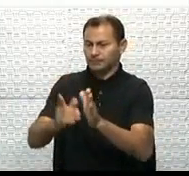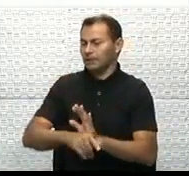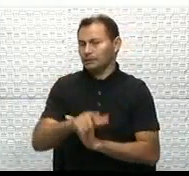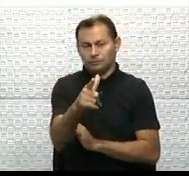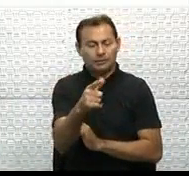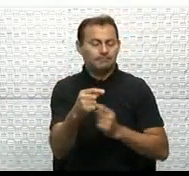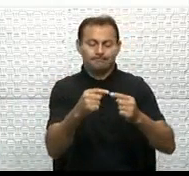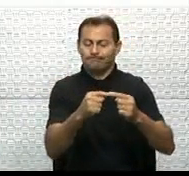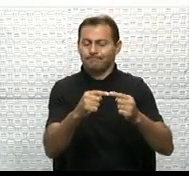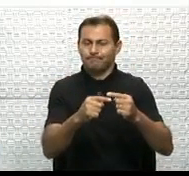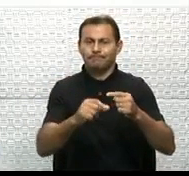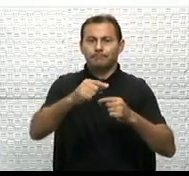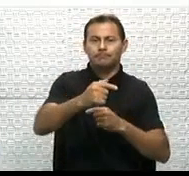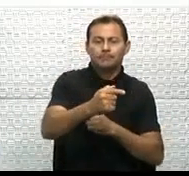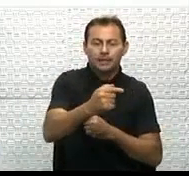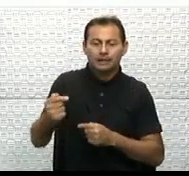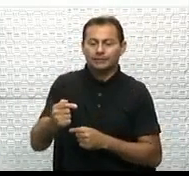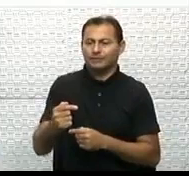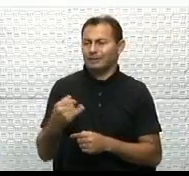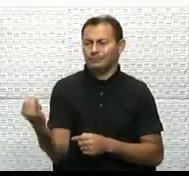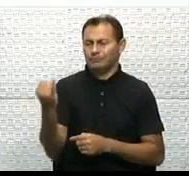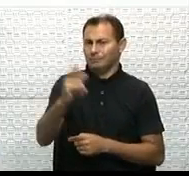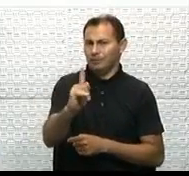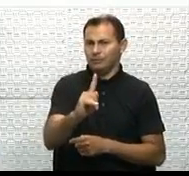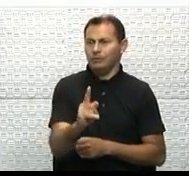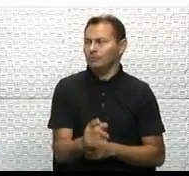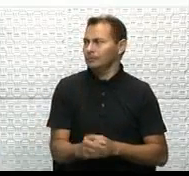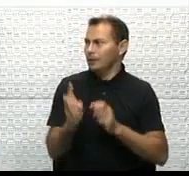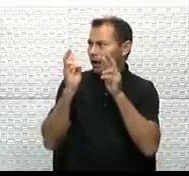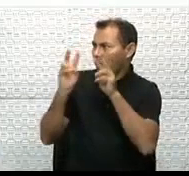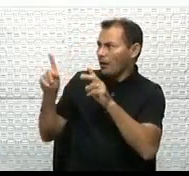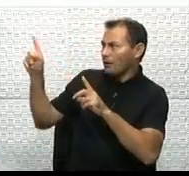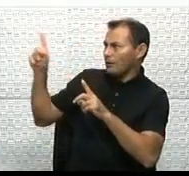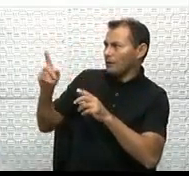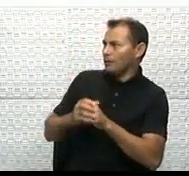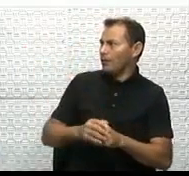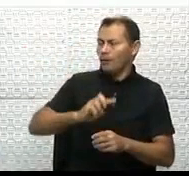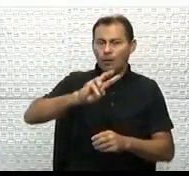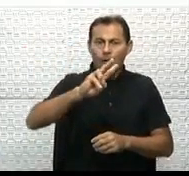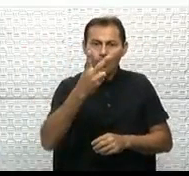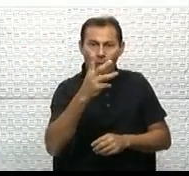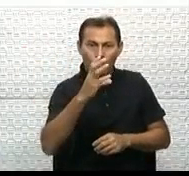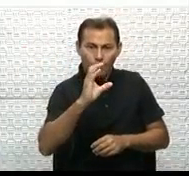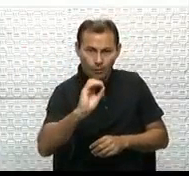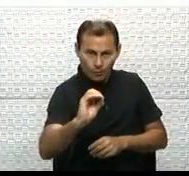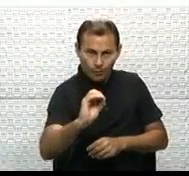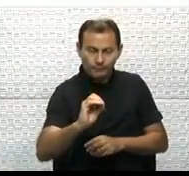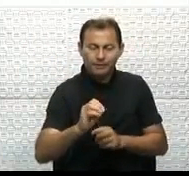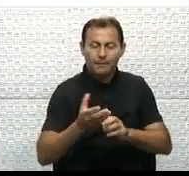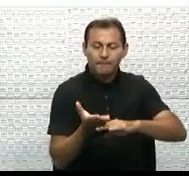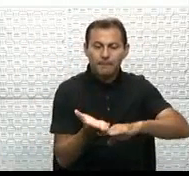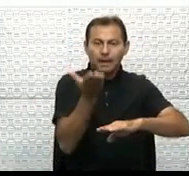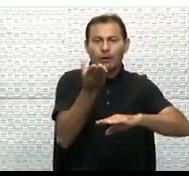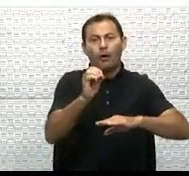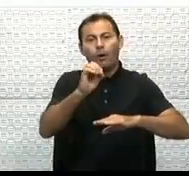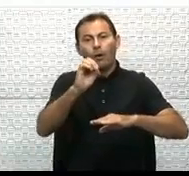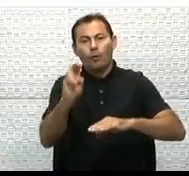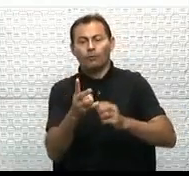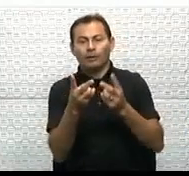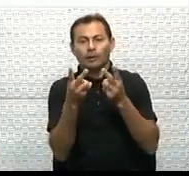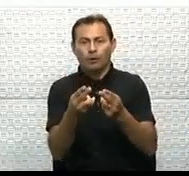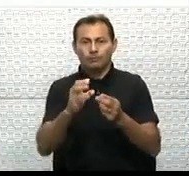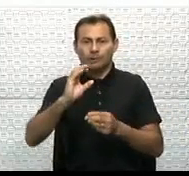há correlação negativa significante. O ρ, que é o símbolo que parece um P, esse ρ, maior ou igual a zero. Significa